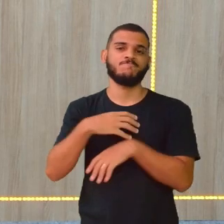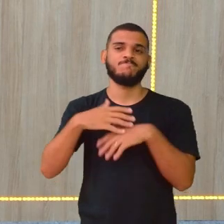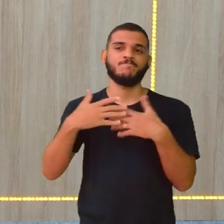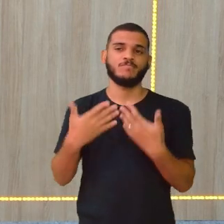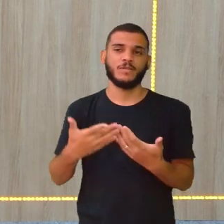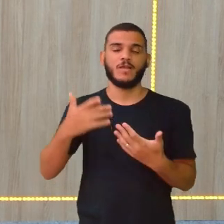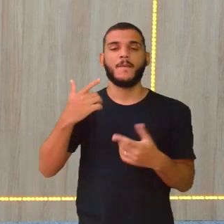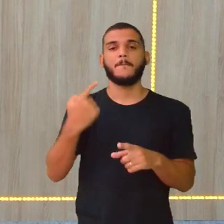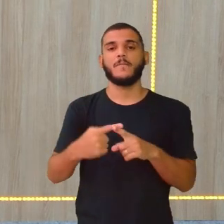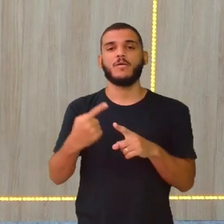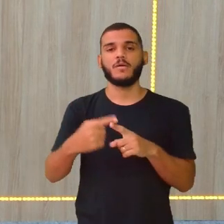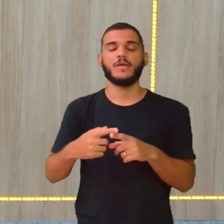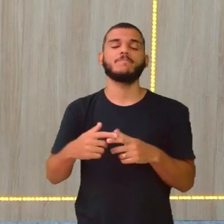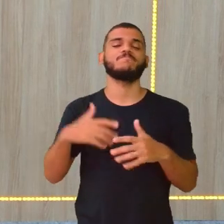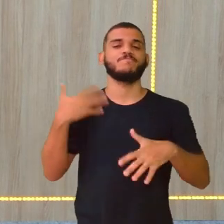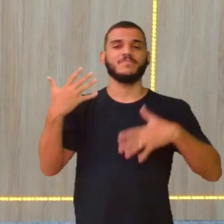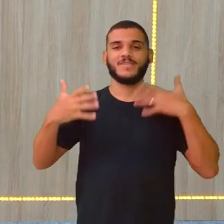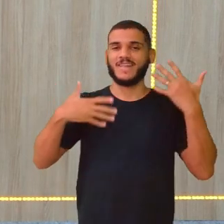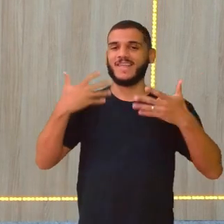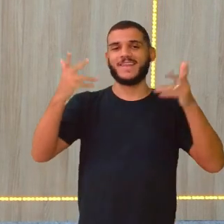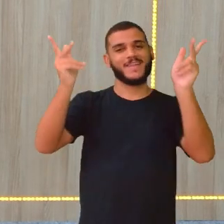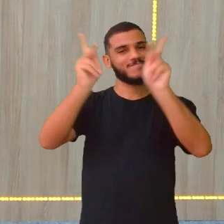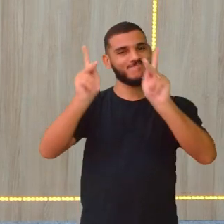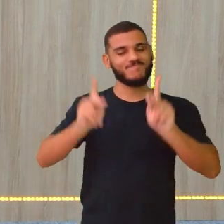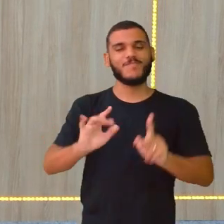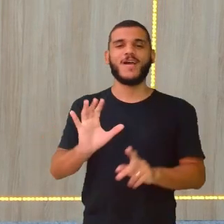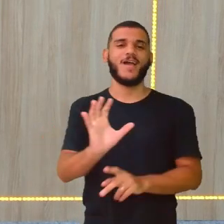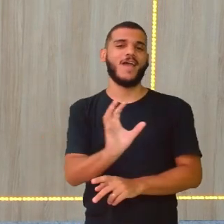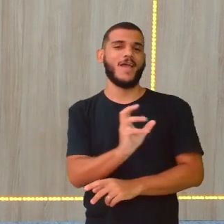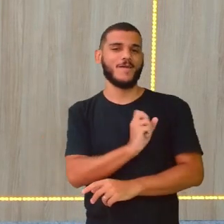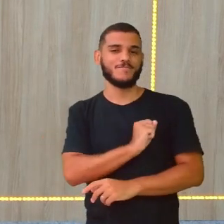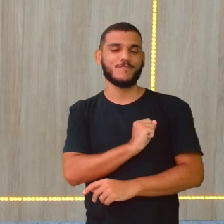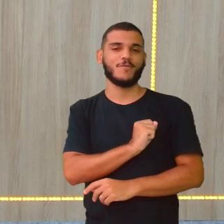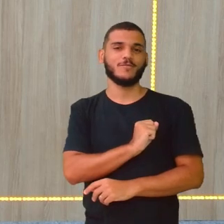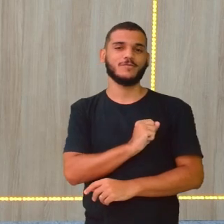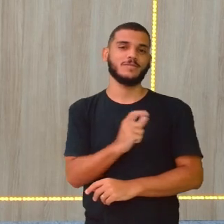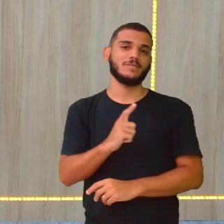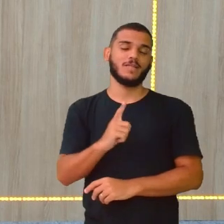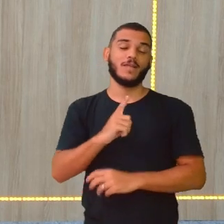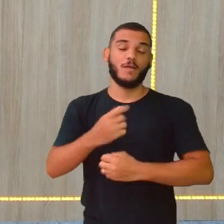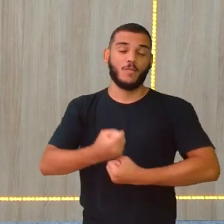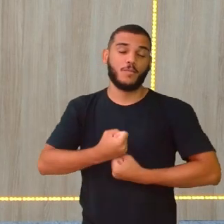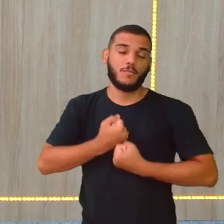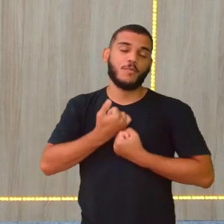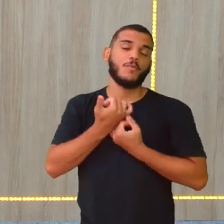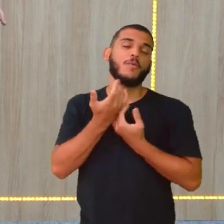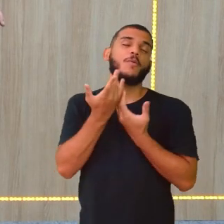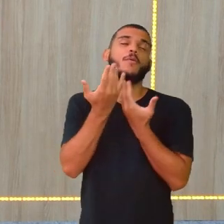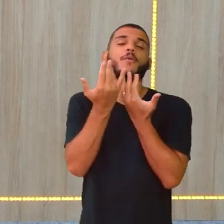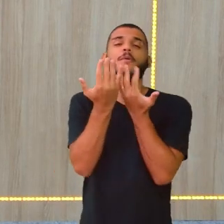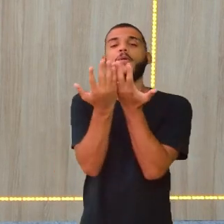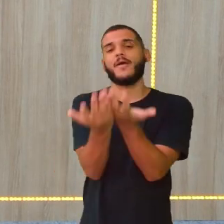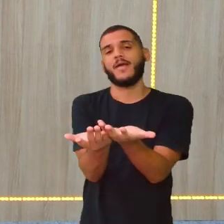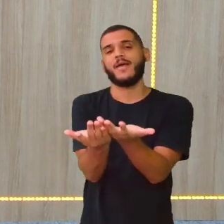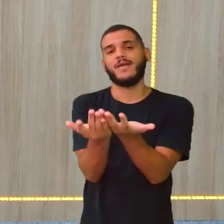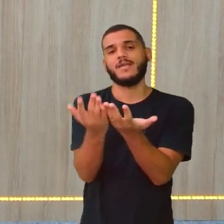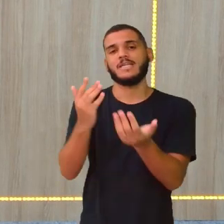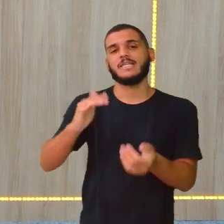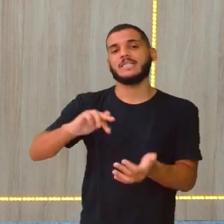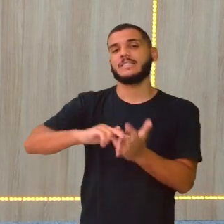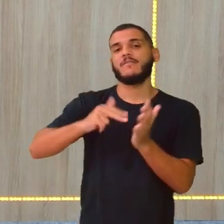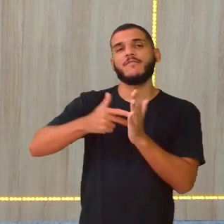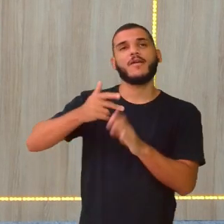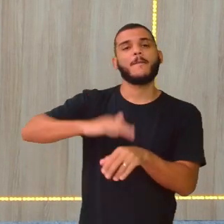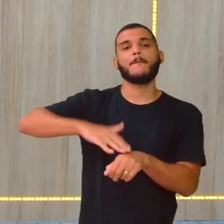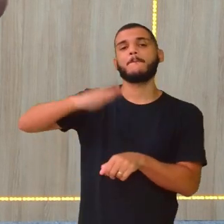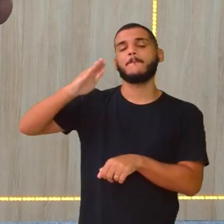a alegria, a paz, não é? O amor, ele transcende os objetos, as